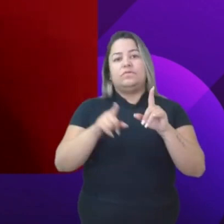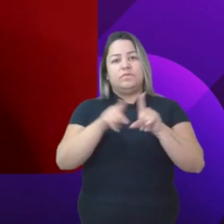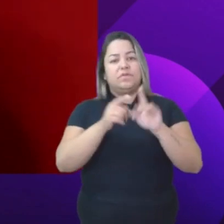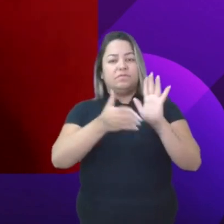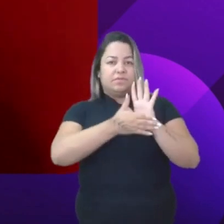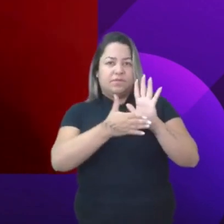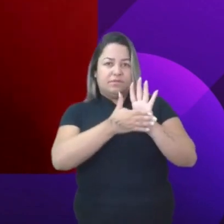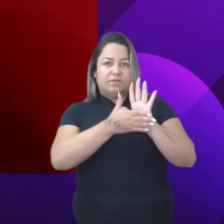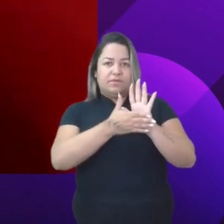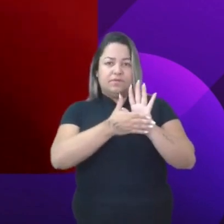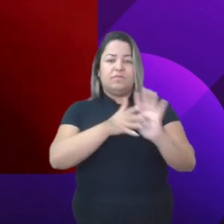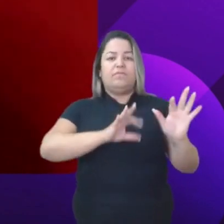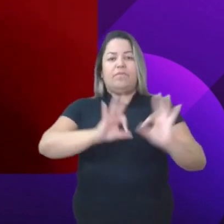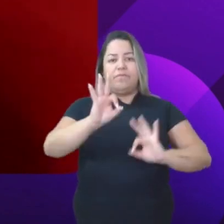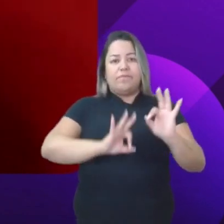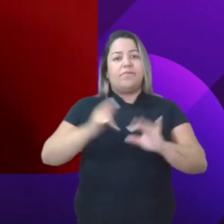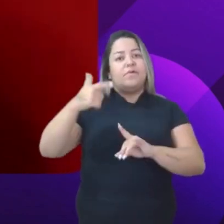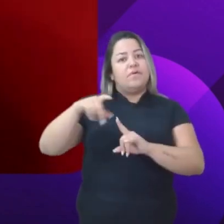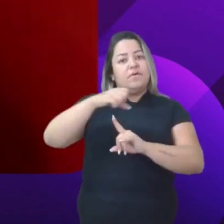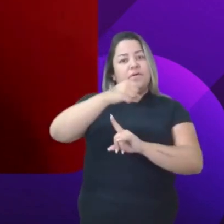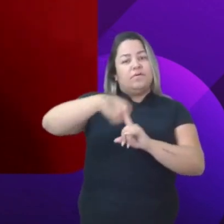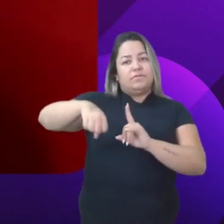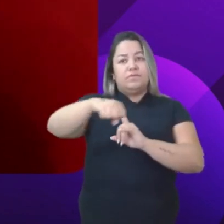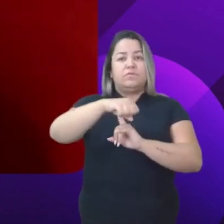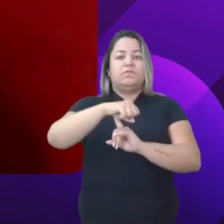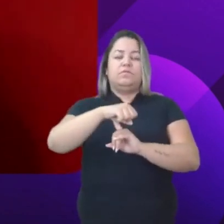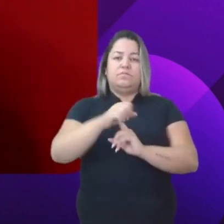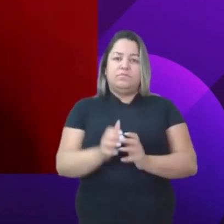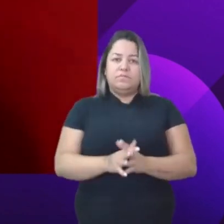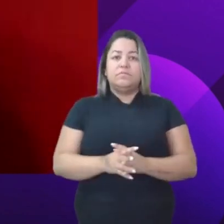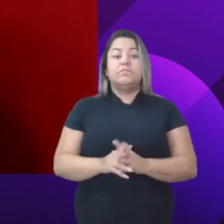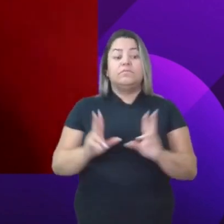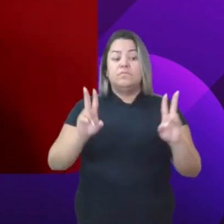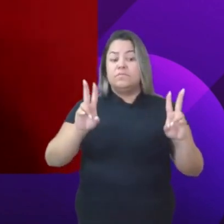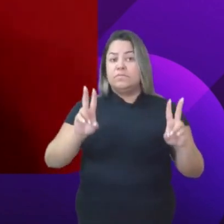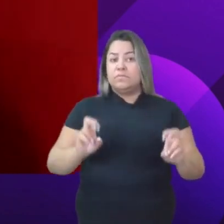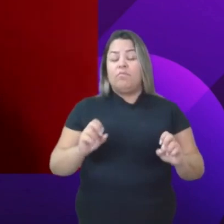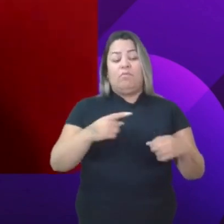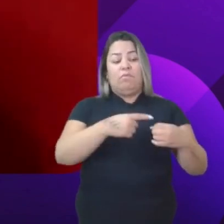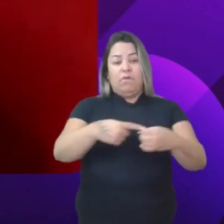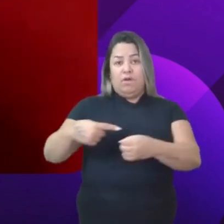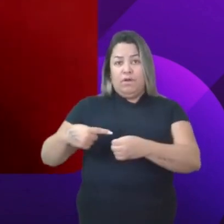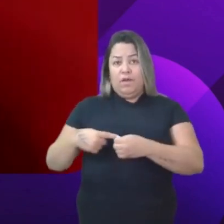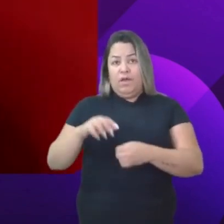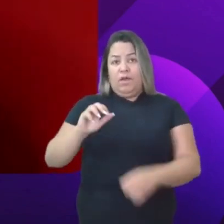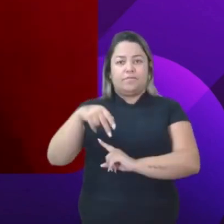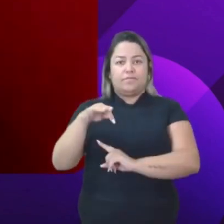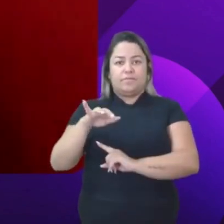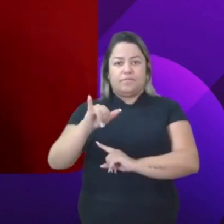propondo reorganização da sociedade com vistas a termos uma cidade